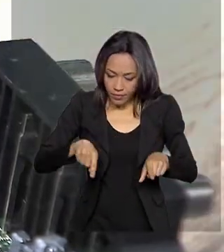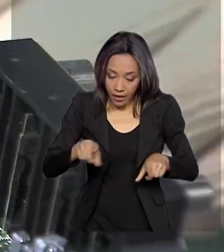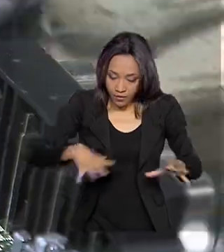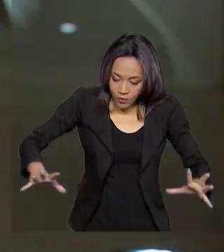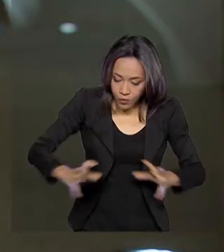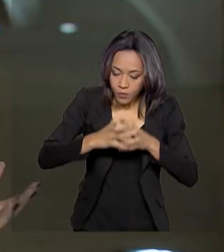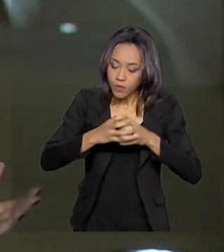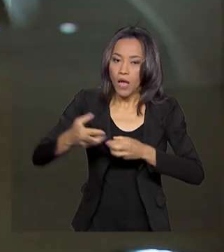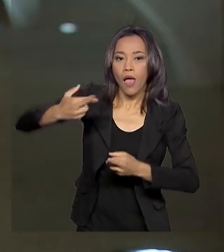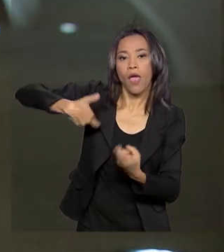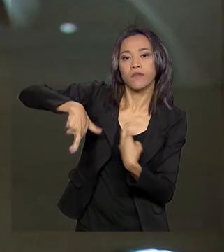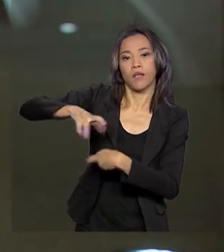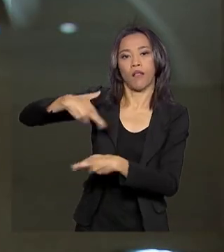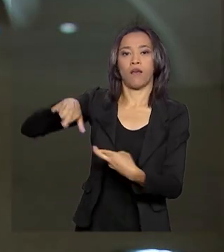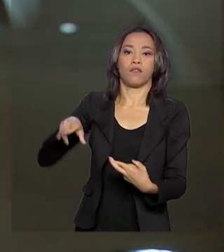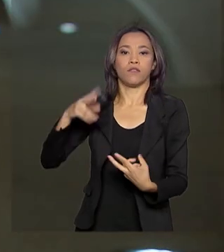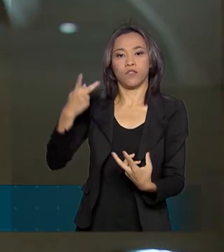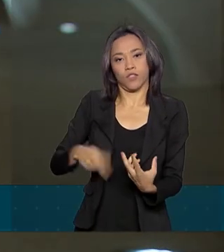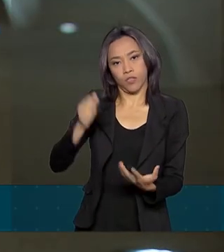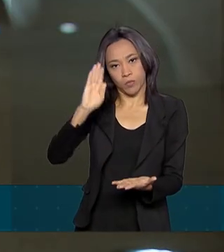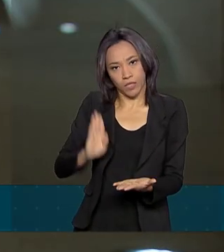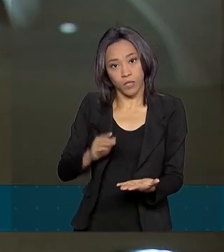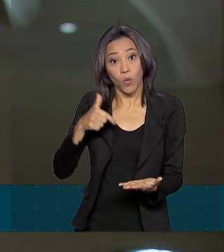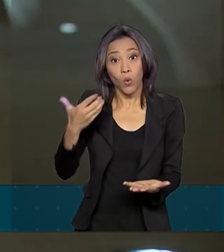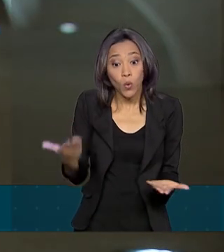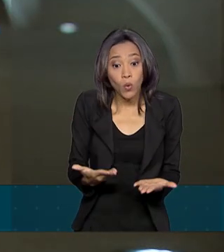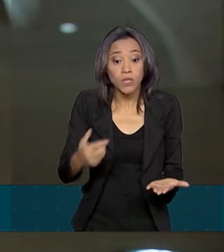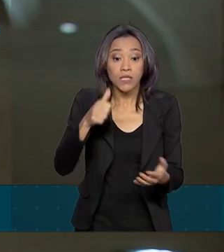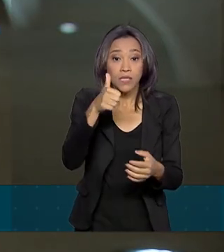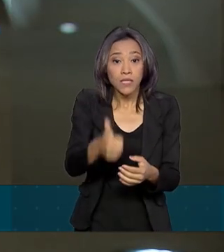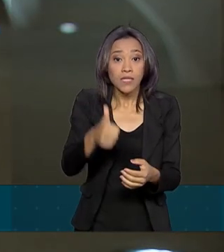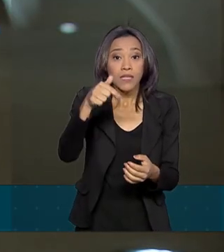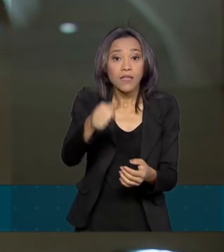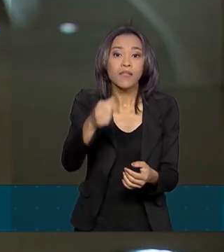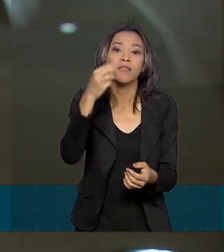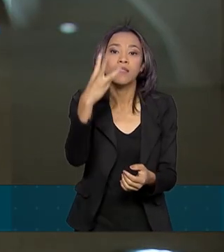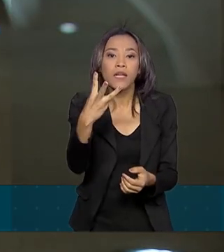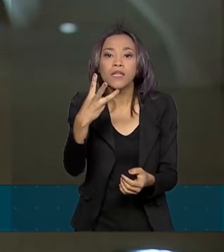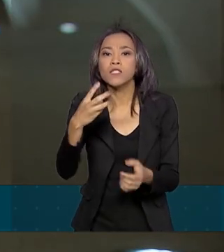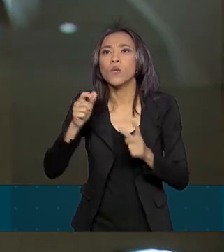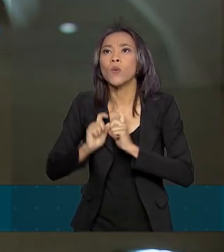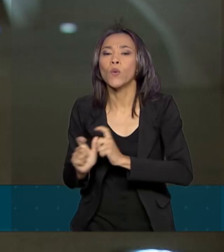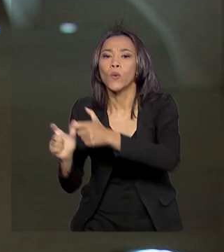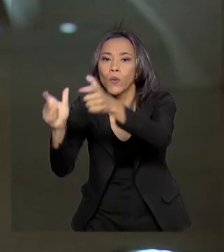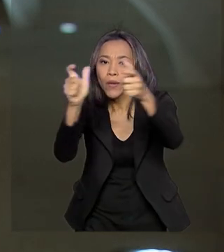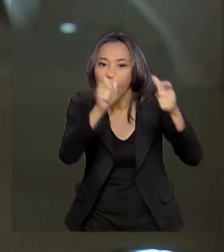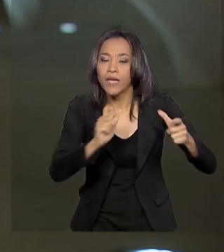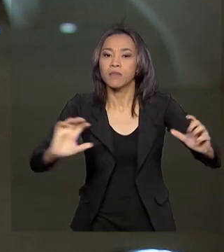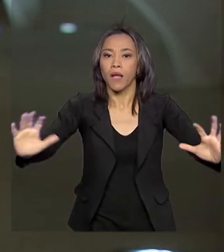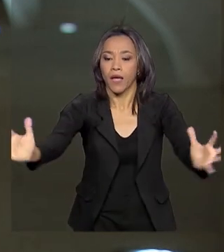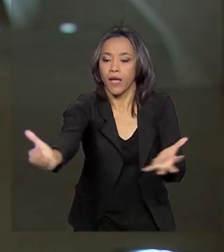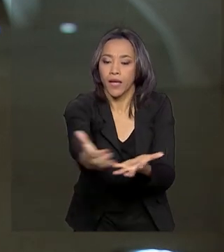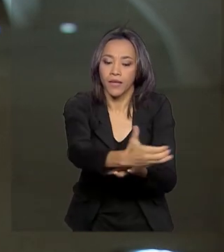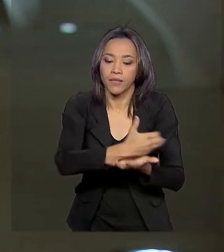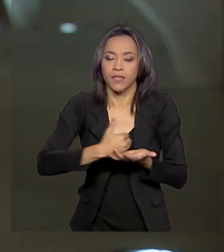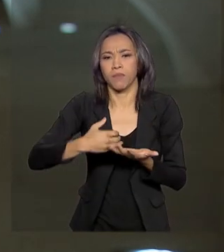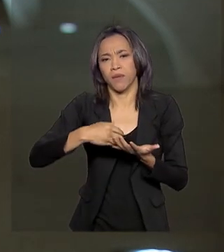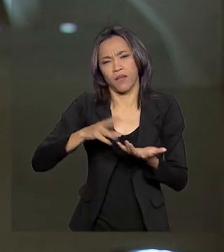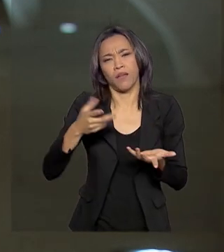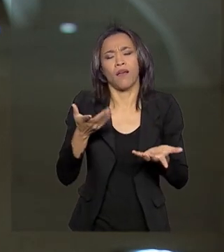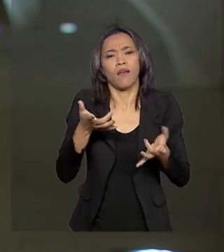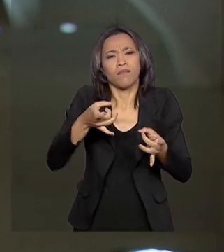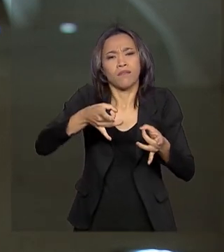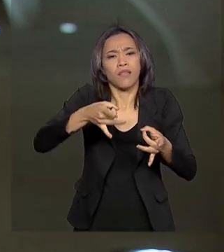reciclagem. Hoje, no Brasil, existem 173 pontos de coleta de eletroeletrônicos. Com o decreto, a ideia é